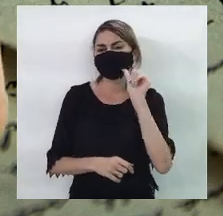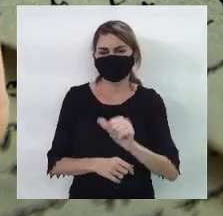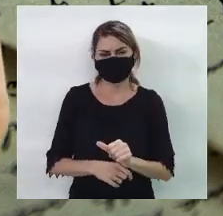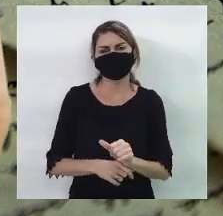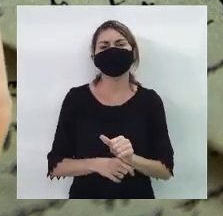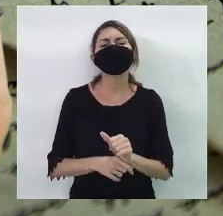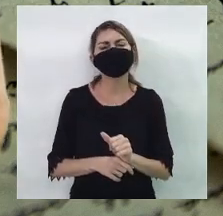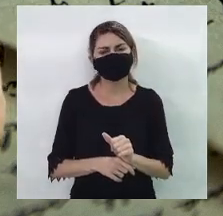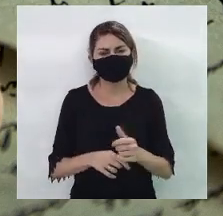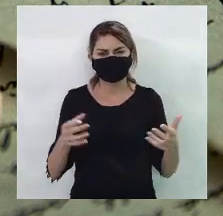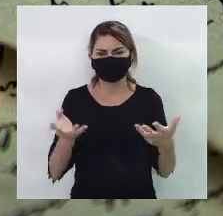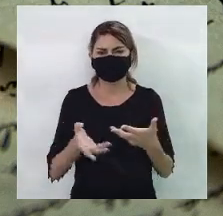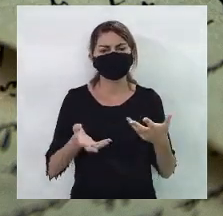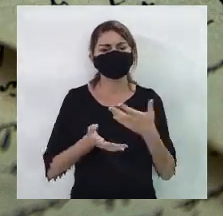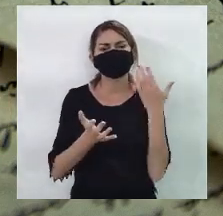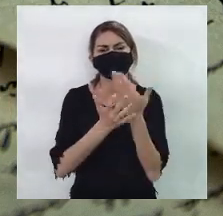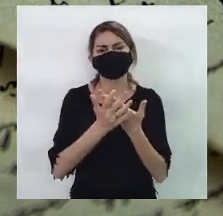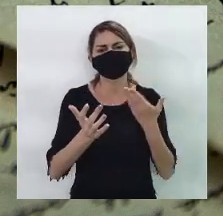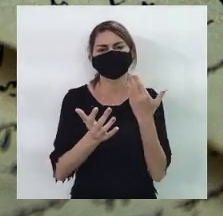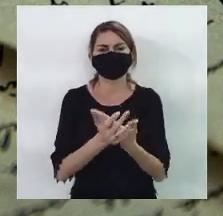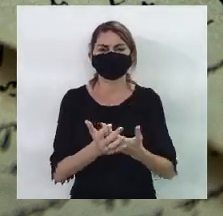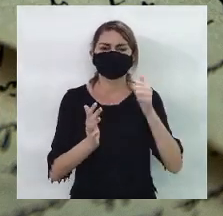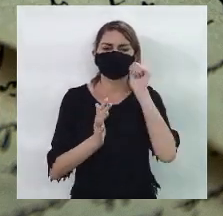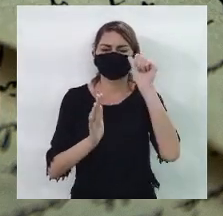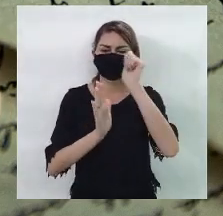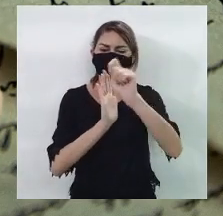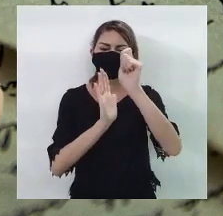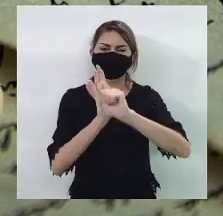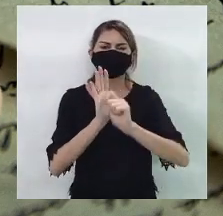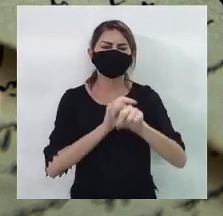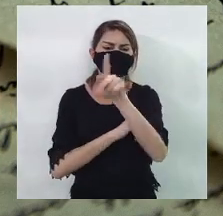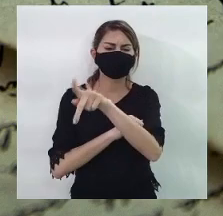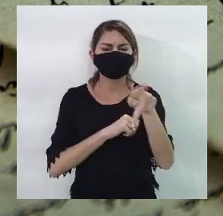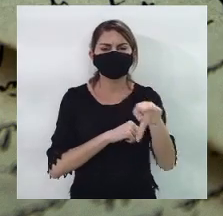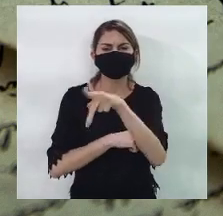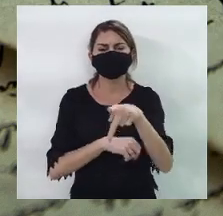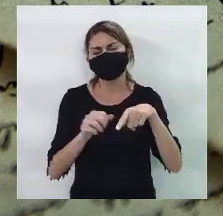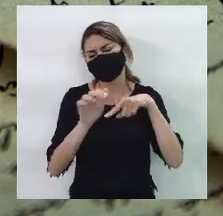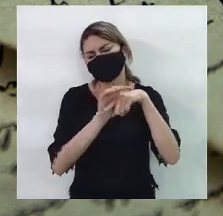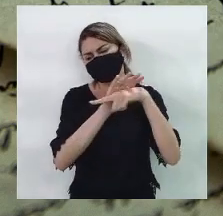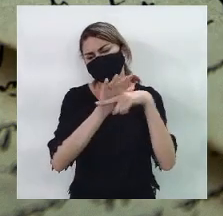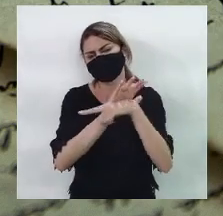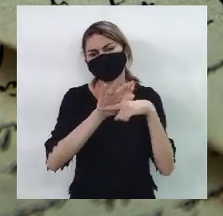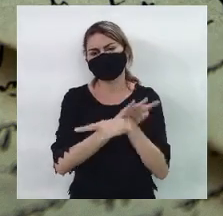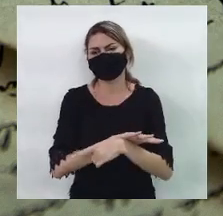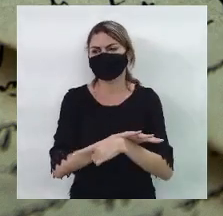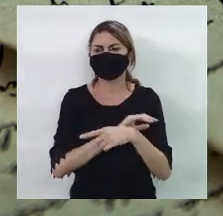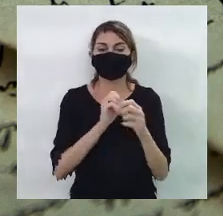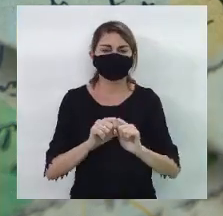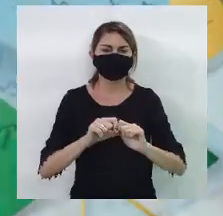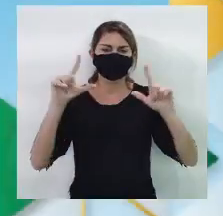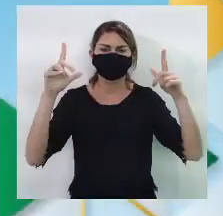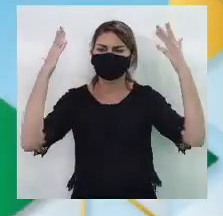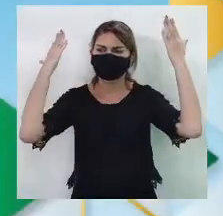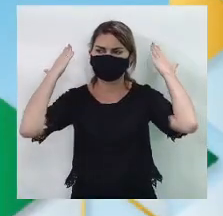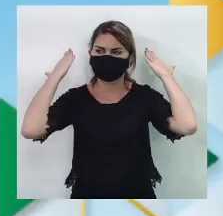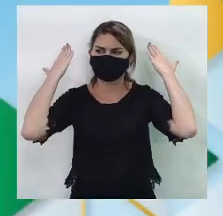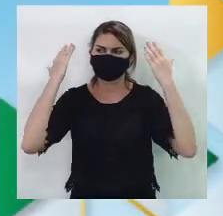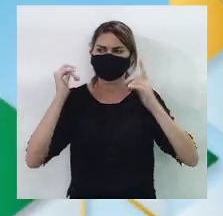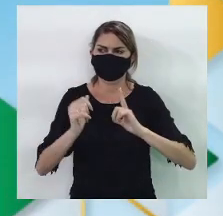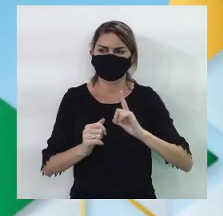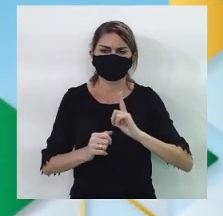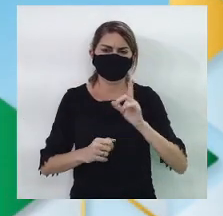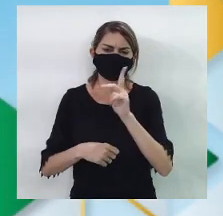isso? Vamos aqui estudar um pouco uma escritora, professora, pesquisadora. Na tela nós temos